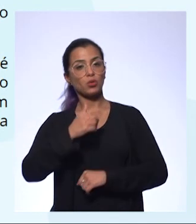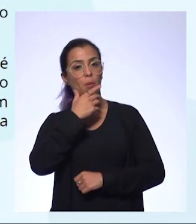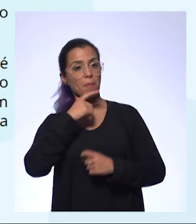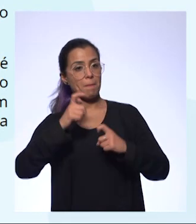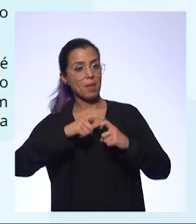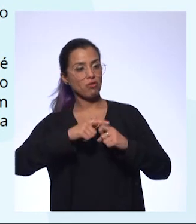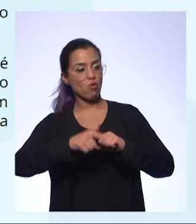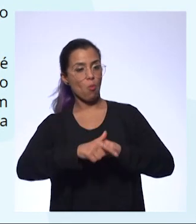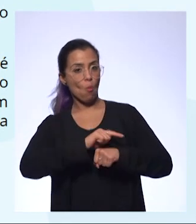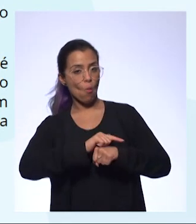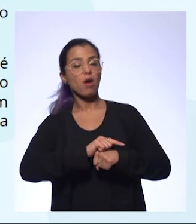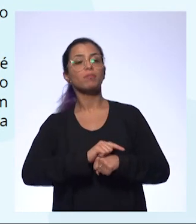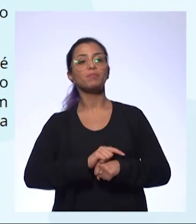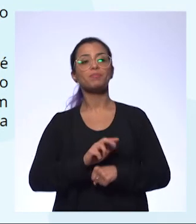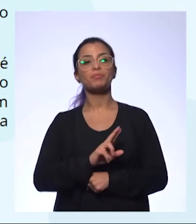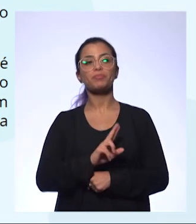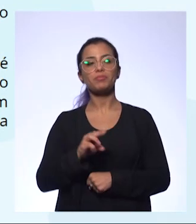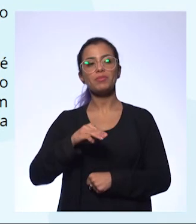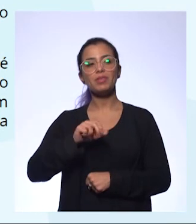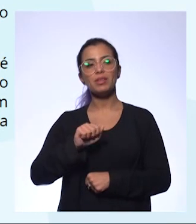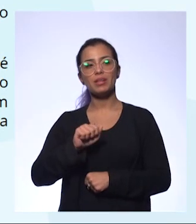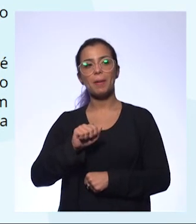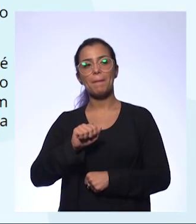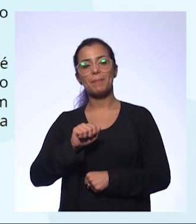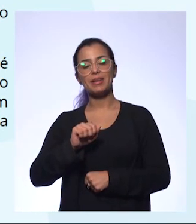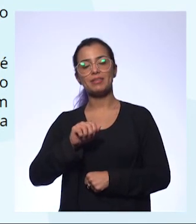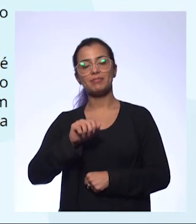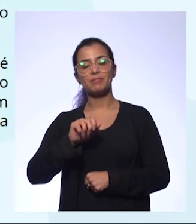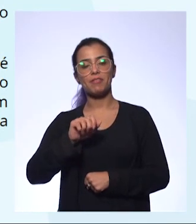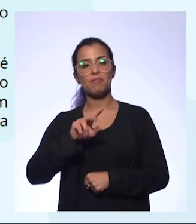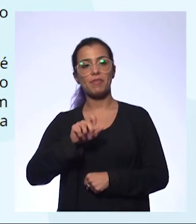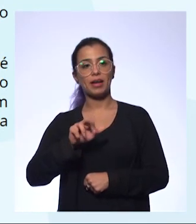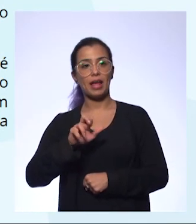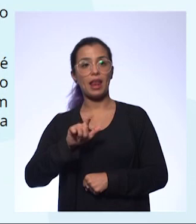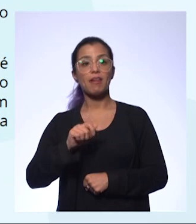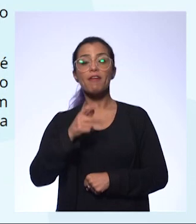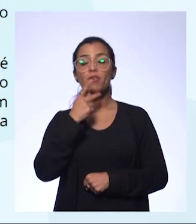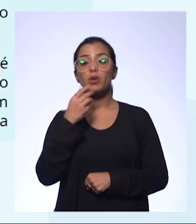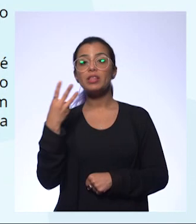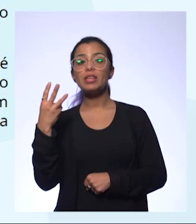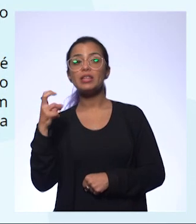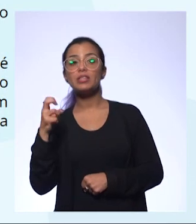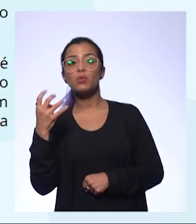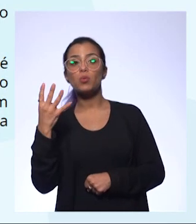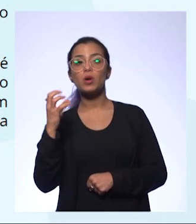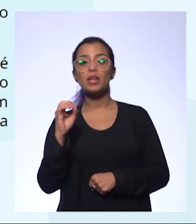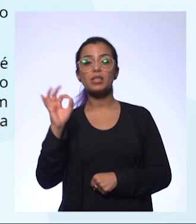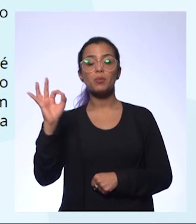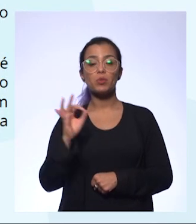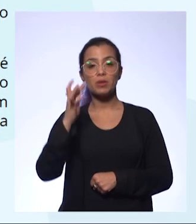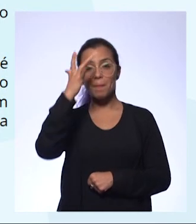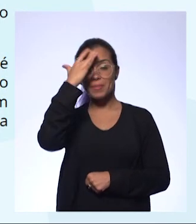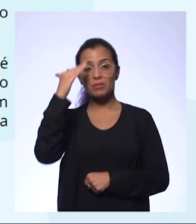Varela, que ele fala assim, que 10% dos adultos sofrem de azia, né? E a grande